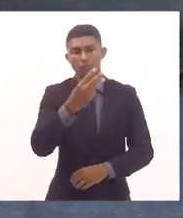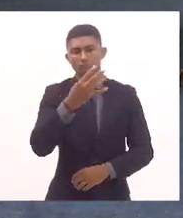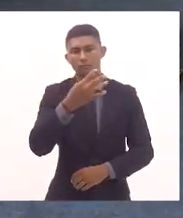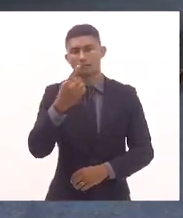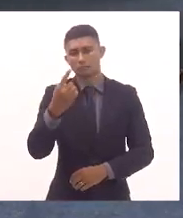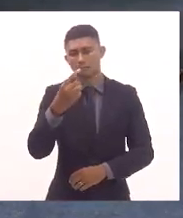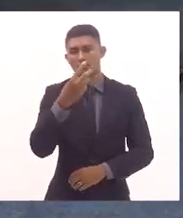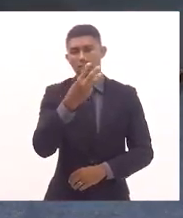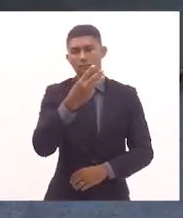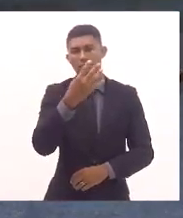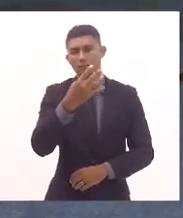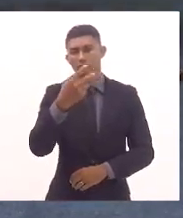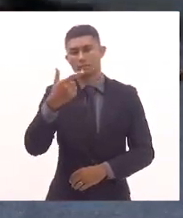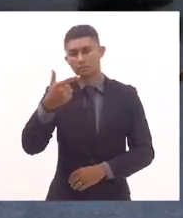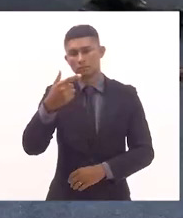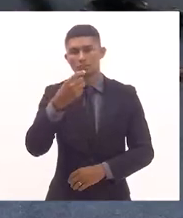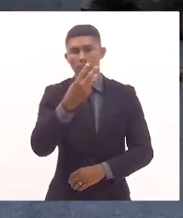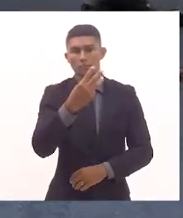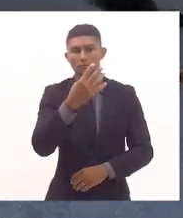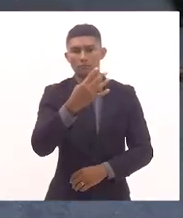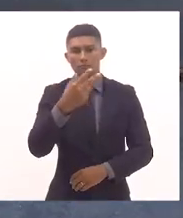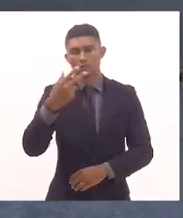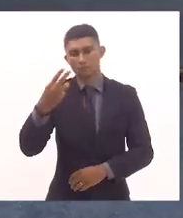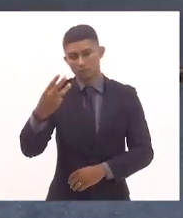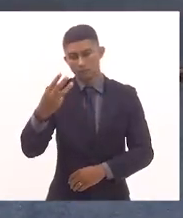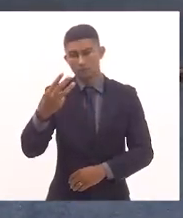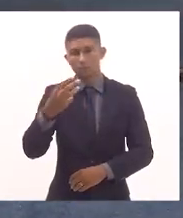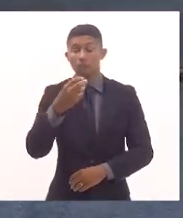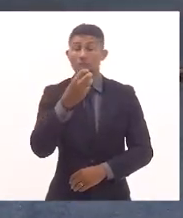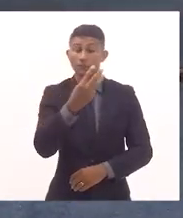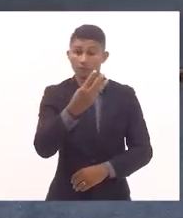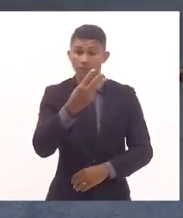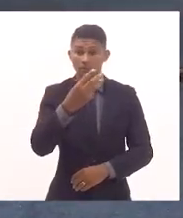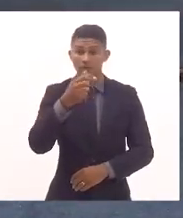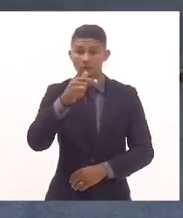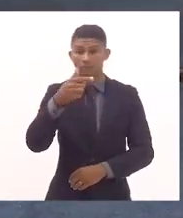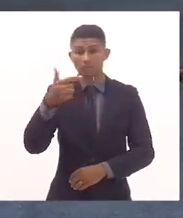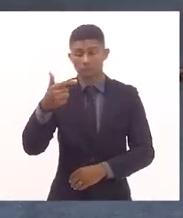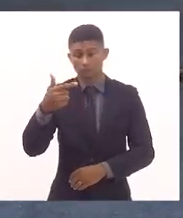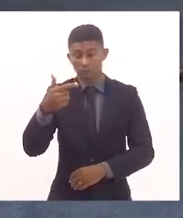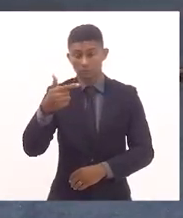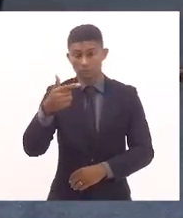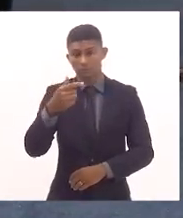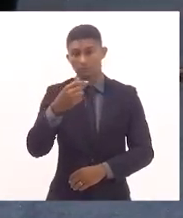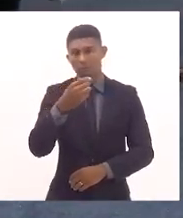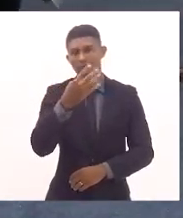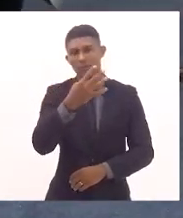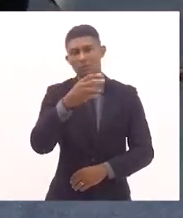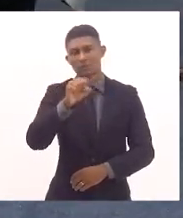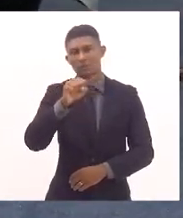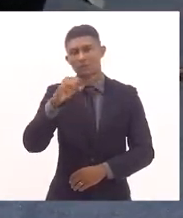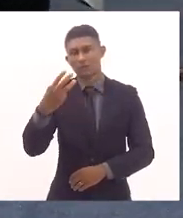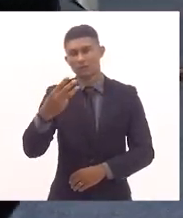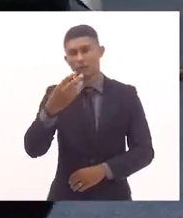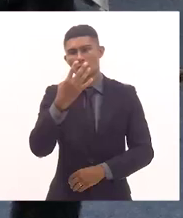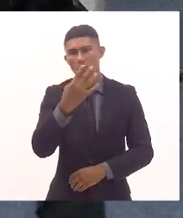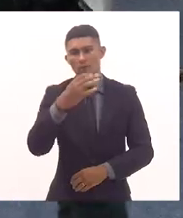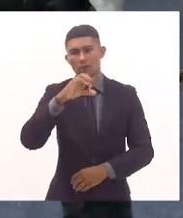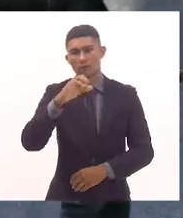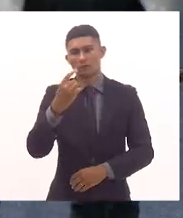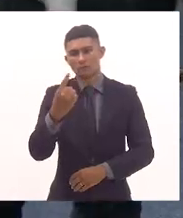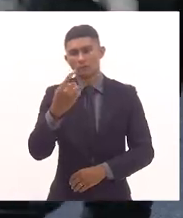341, 342, 343, 362, 371, 373, 525, 483, 491,